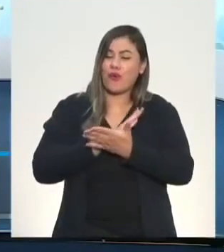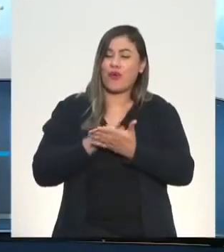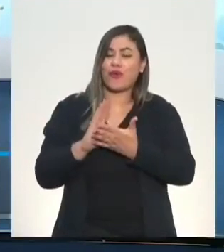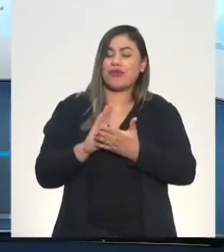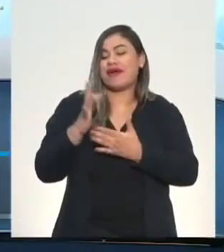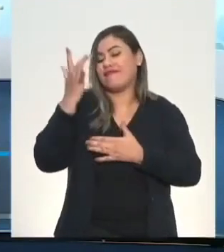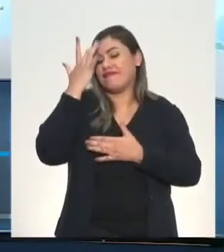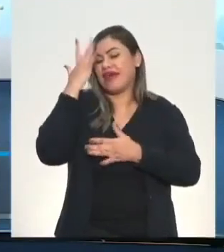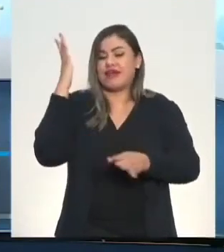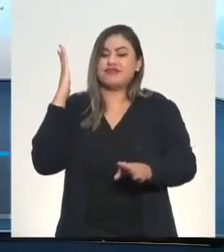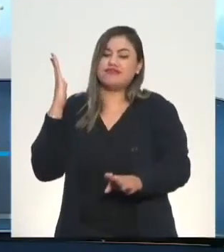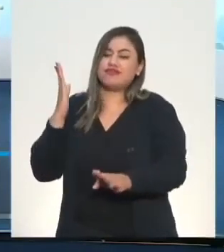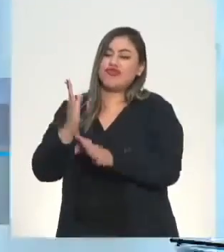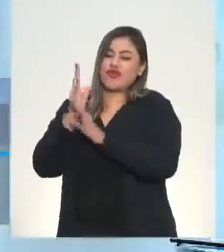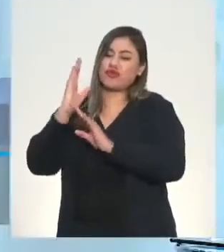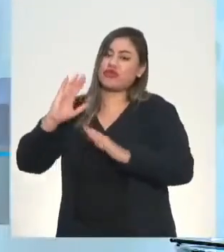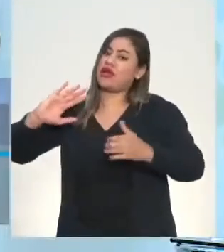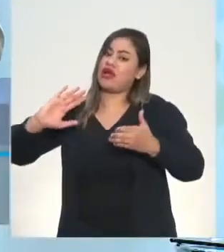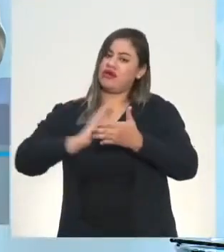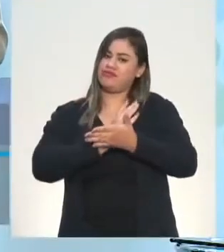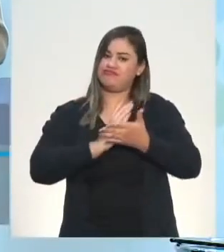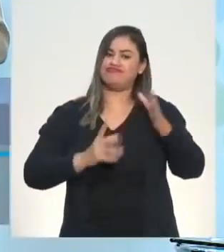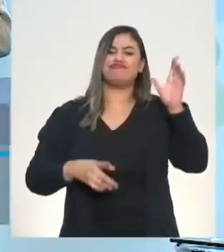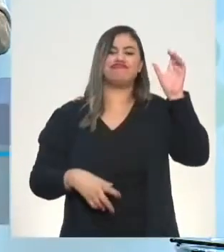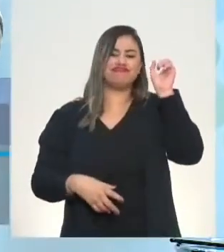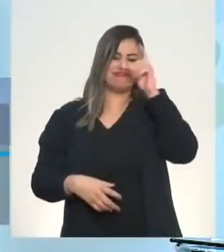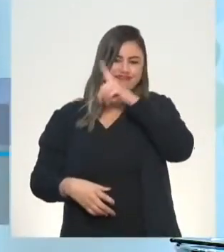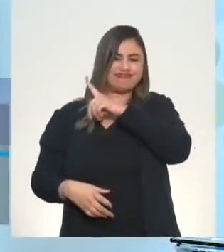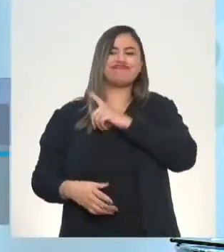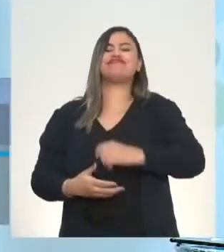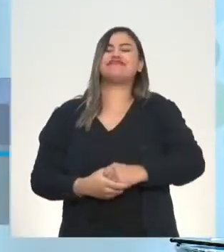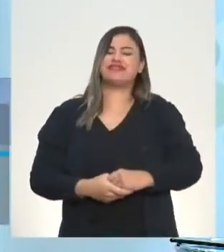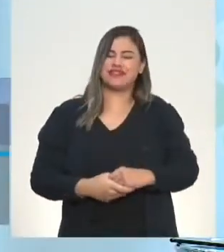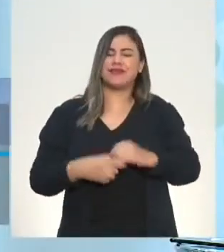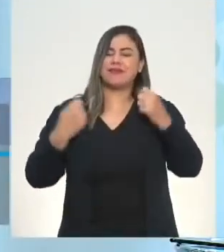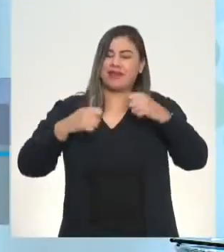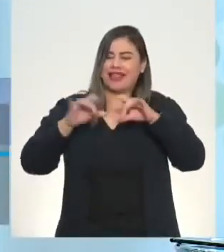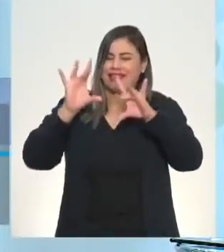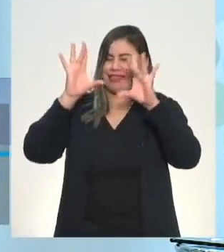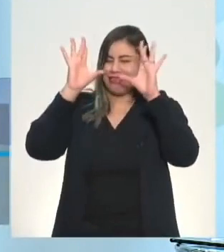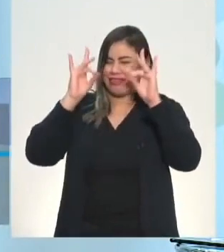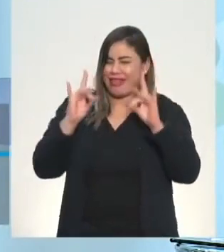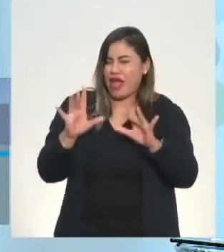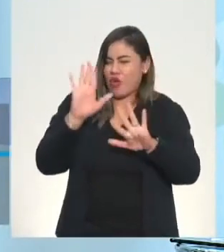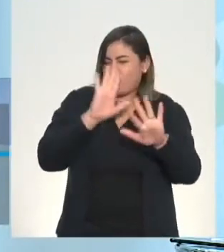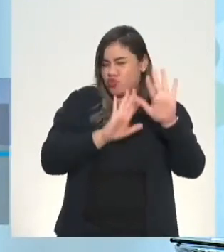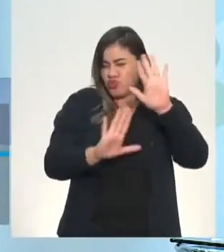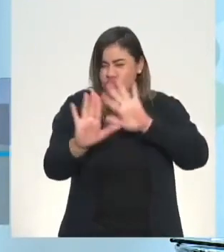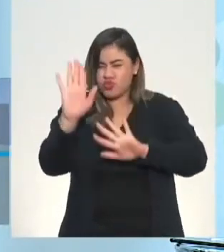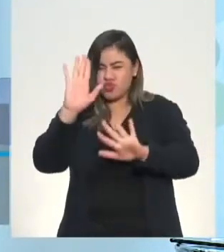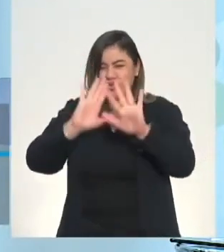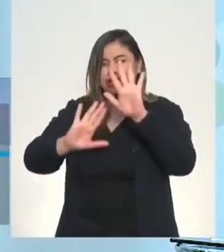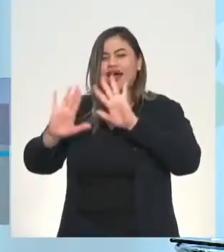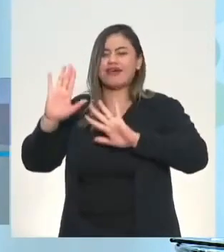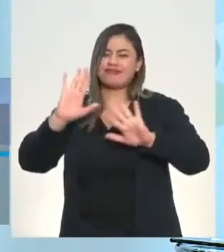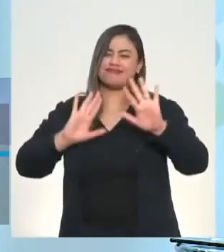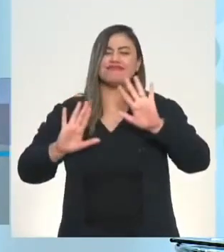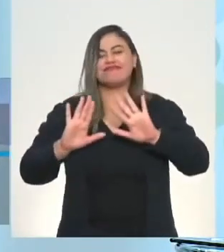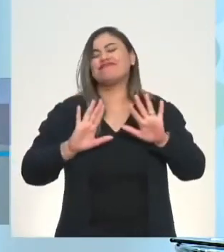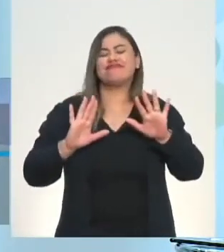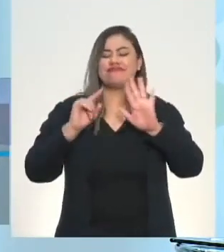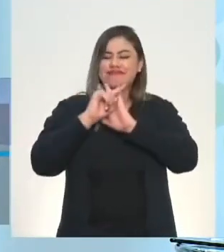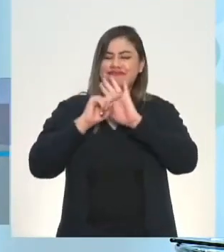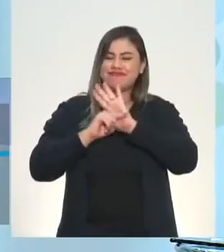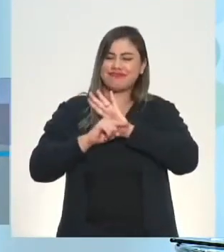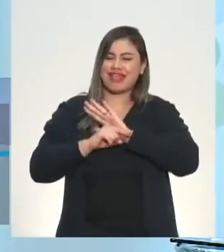que são fáceis de identificar e outras nem tanto. Então, a gente tem que ser muito cauteloso, tem que tomar muito cuidado quando faz essa